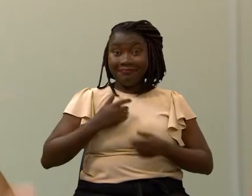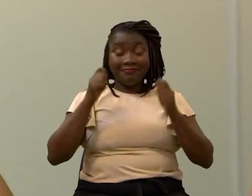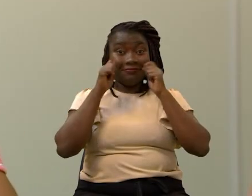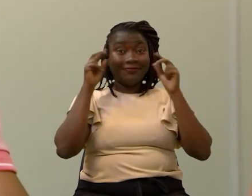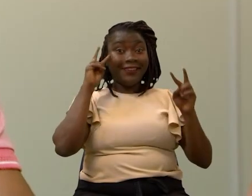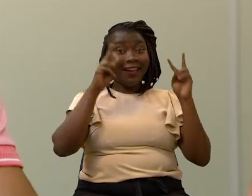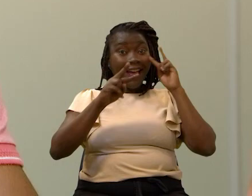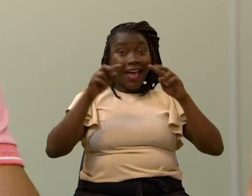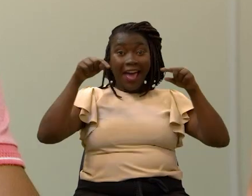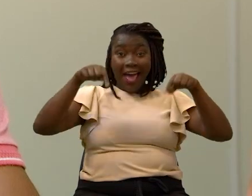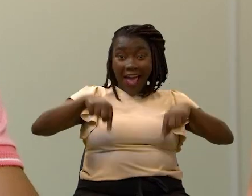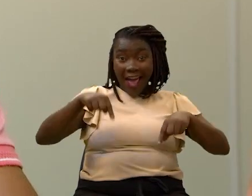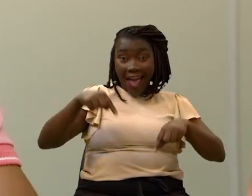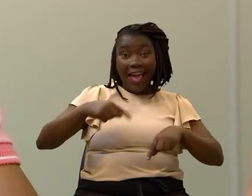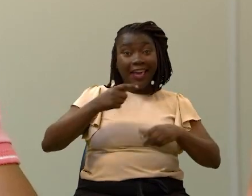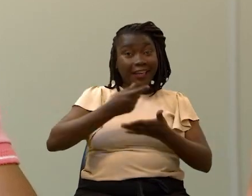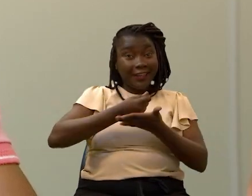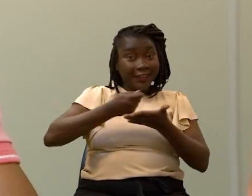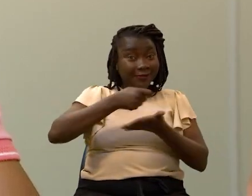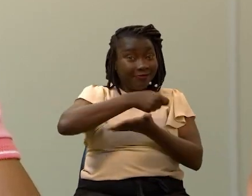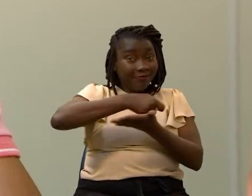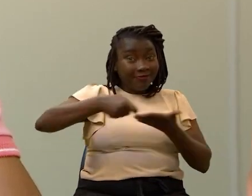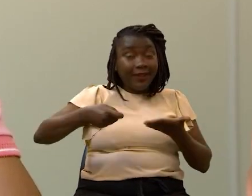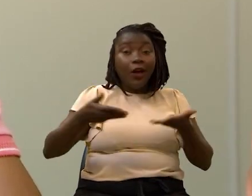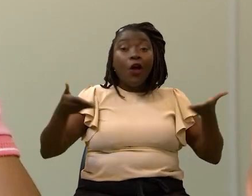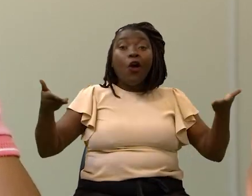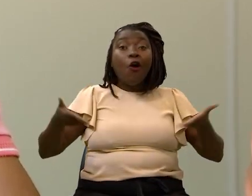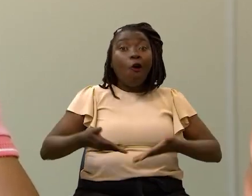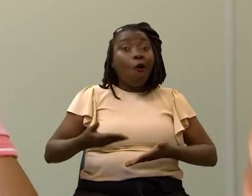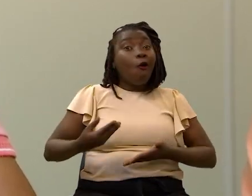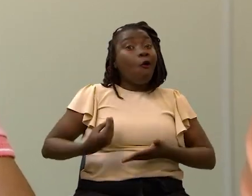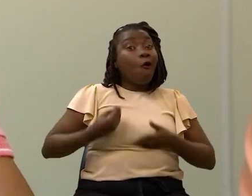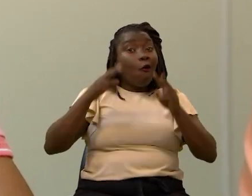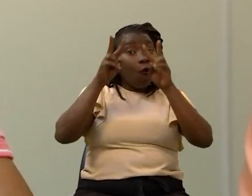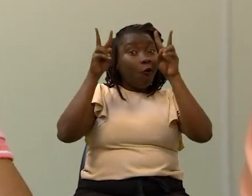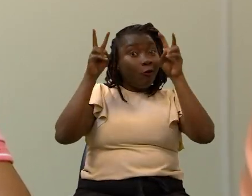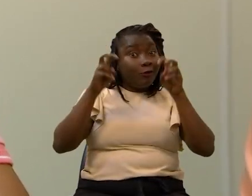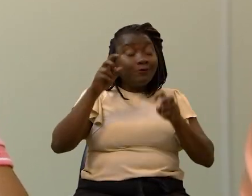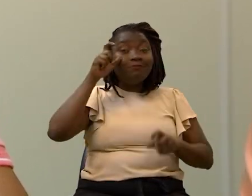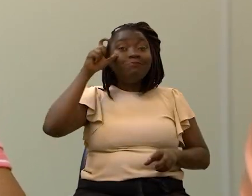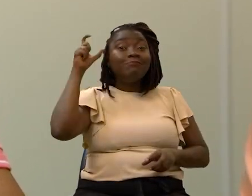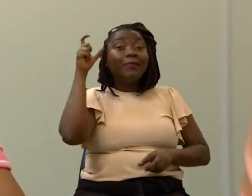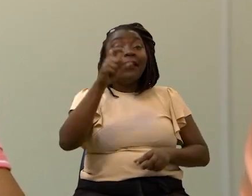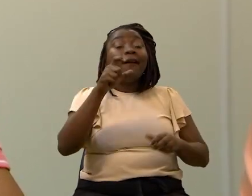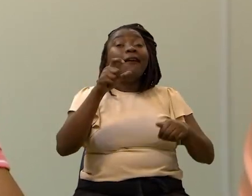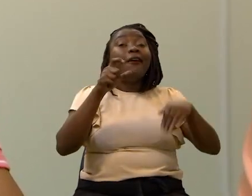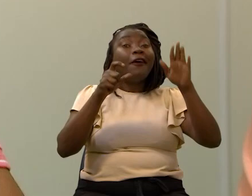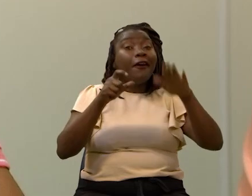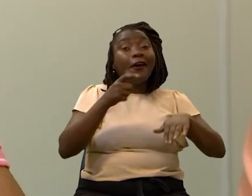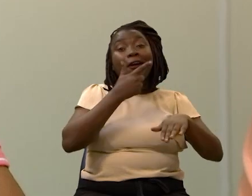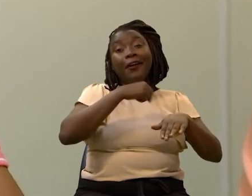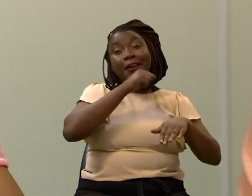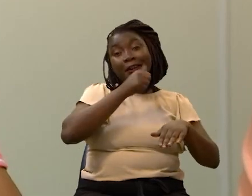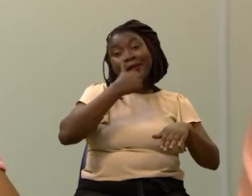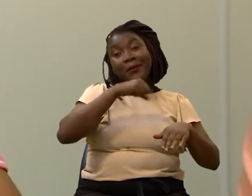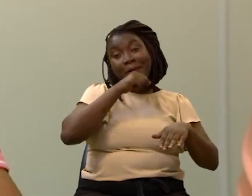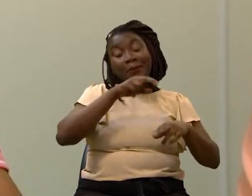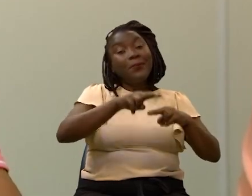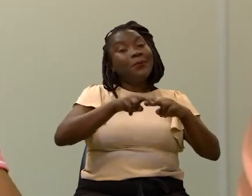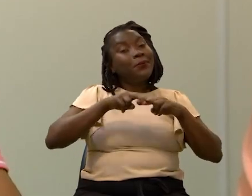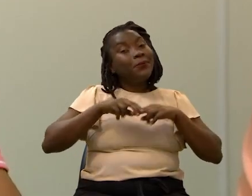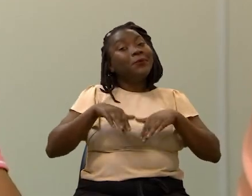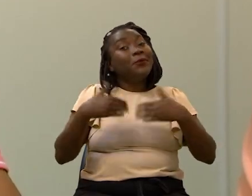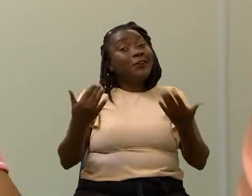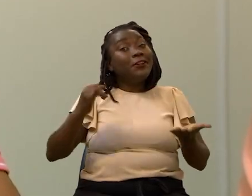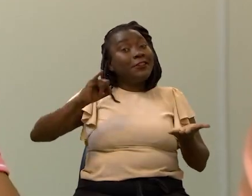Amigos ligados aqui no nosso Na Ponta do Lápis, hoje um assunto que interessa principalmente aos pais, porque afinal